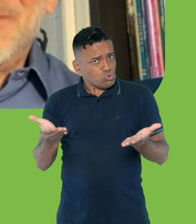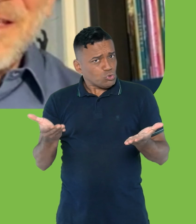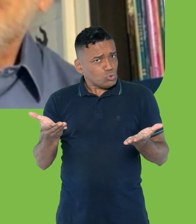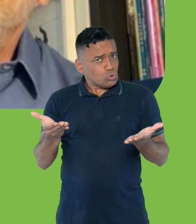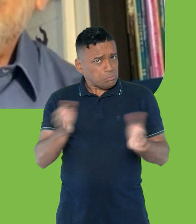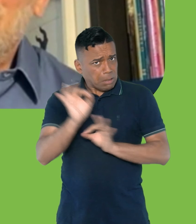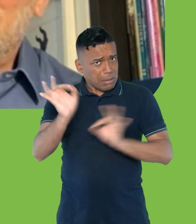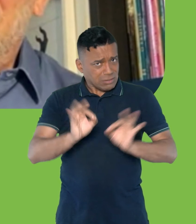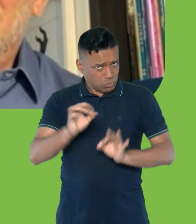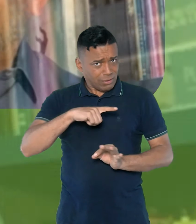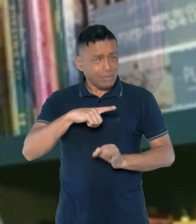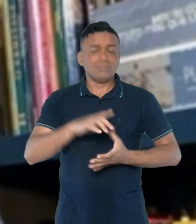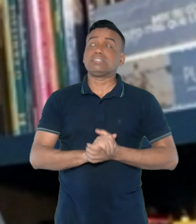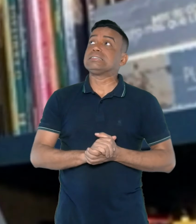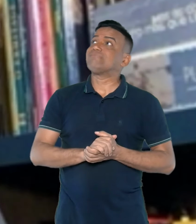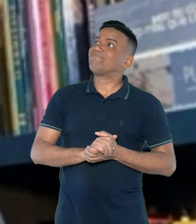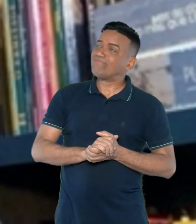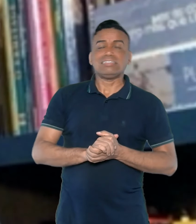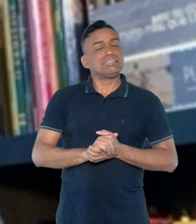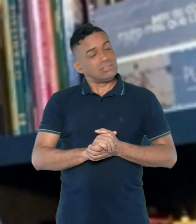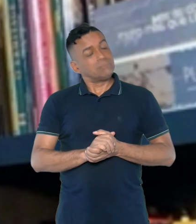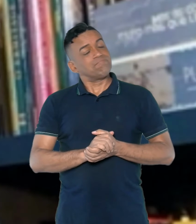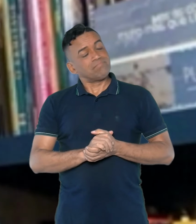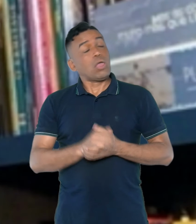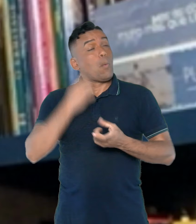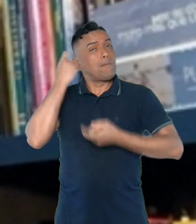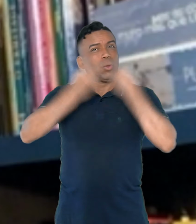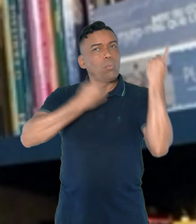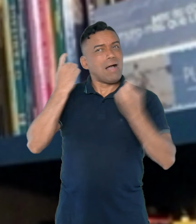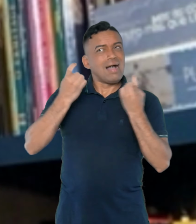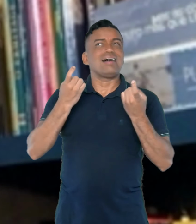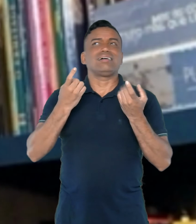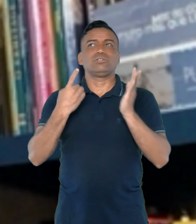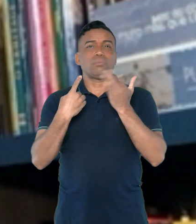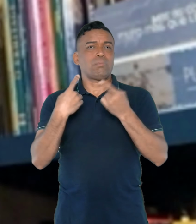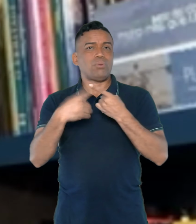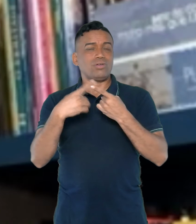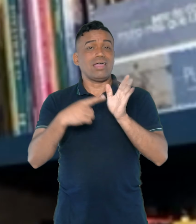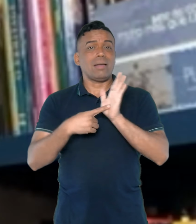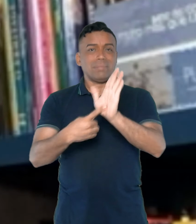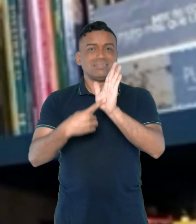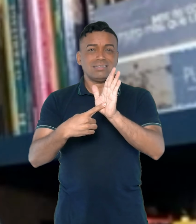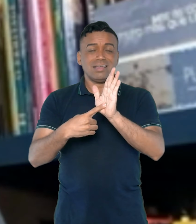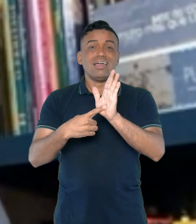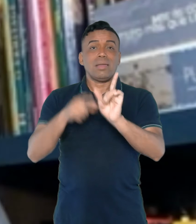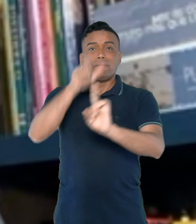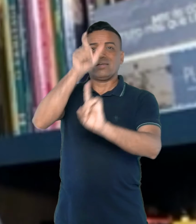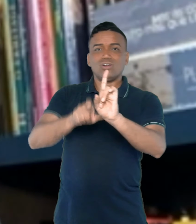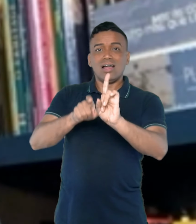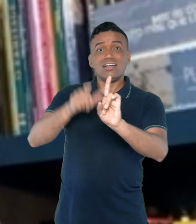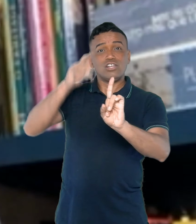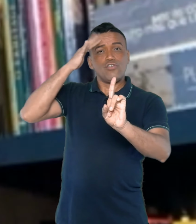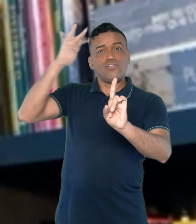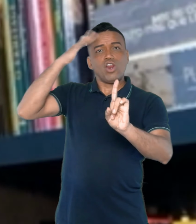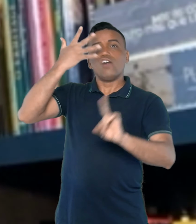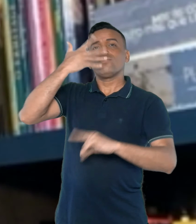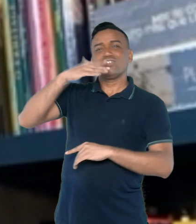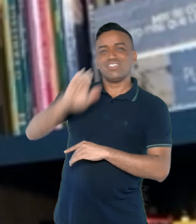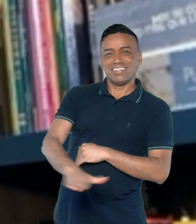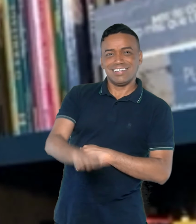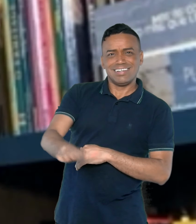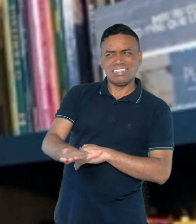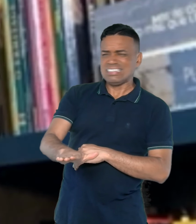eu fiquei muito preocupado porque logo de cara eu apresentei esse personagem como um filósofo mirim. Aí eu pensei, será que as crianças vão